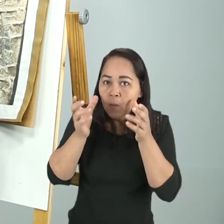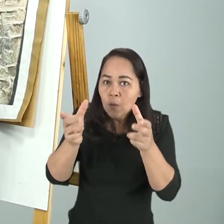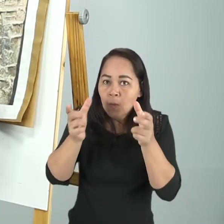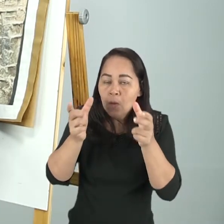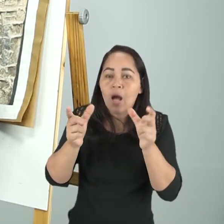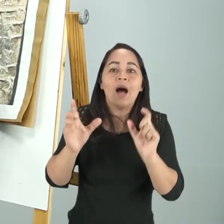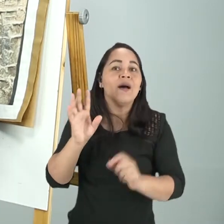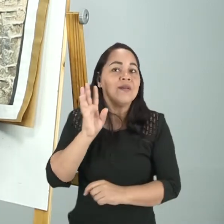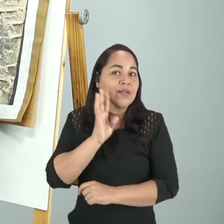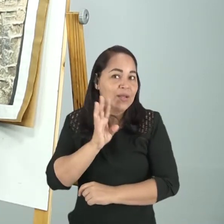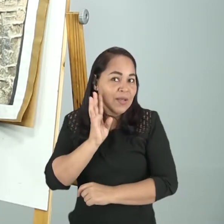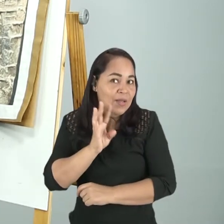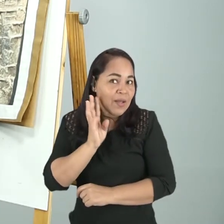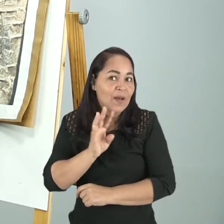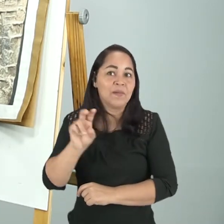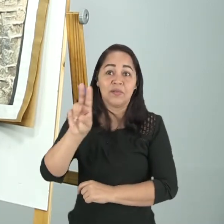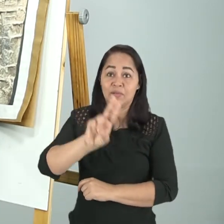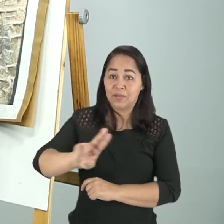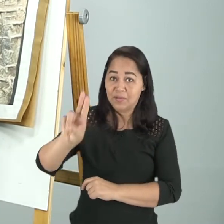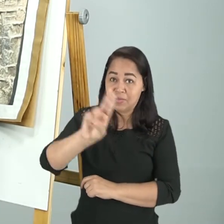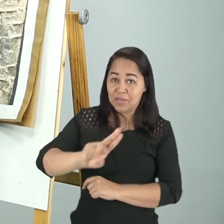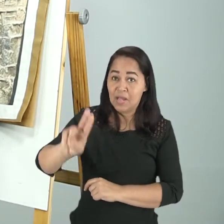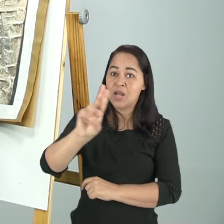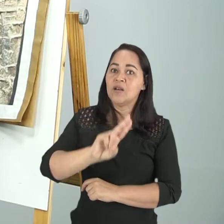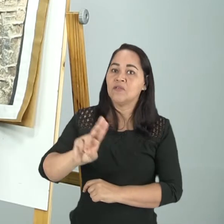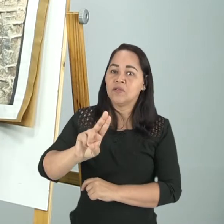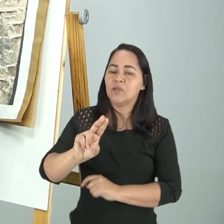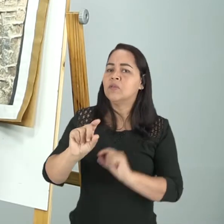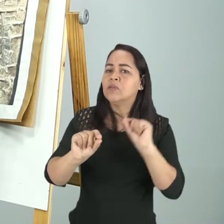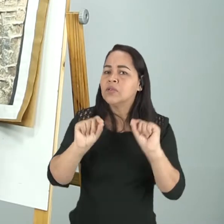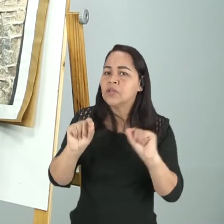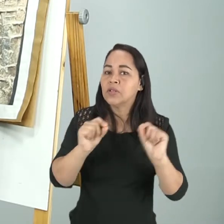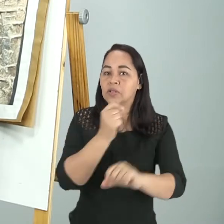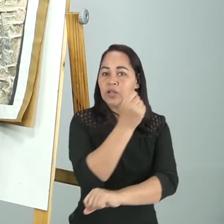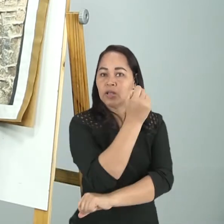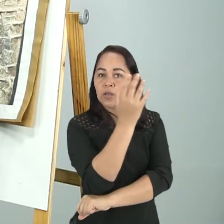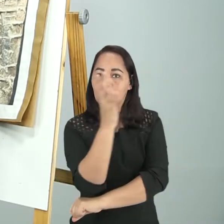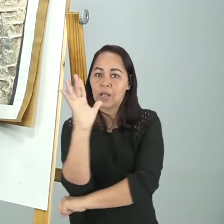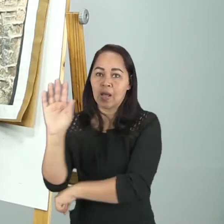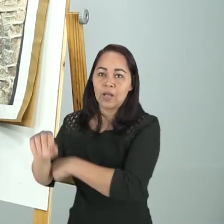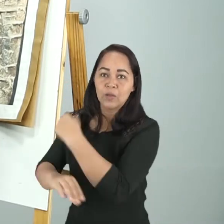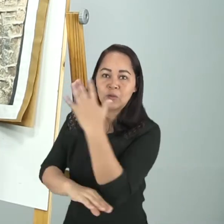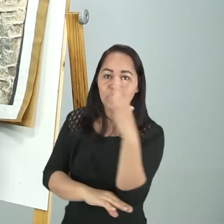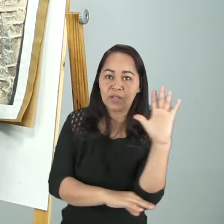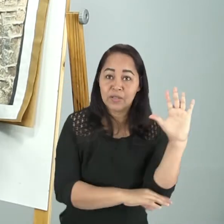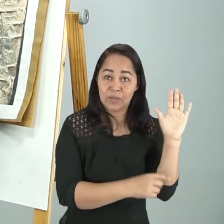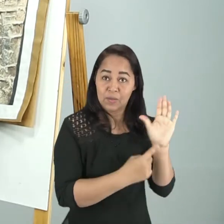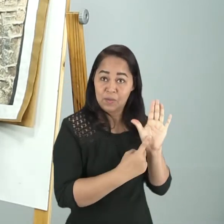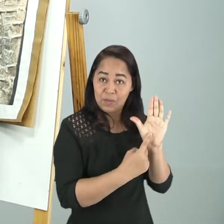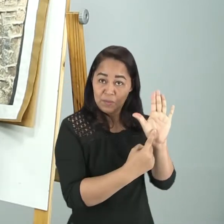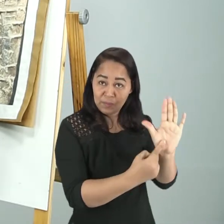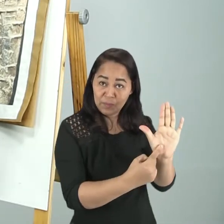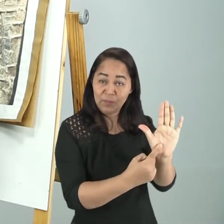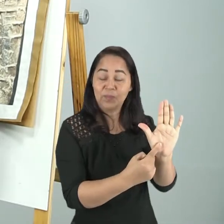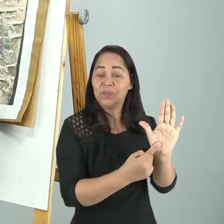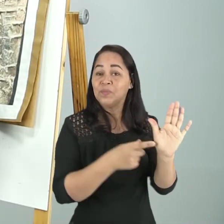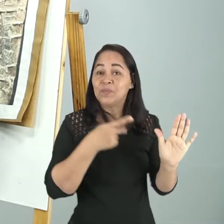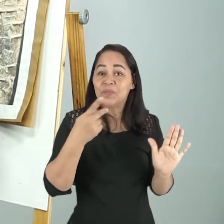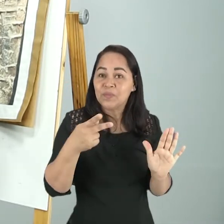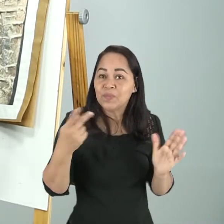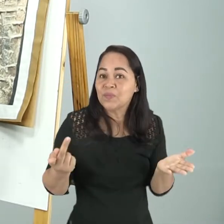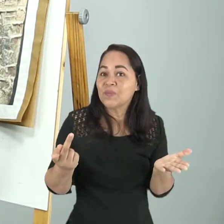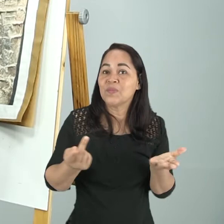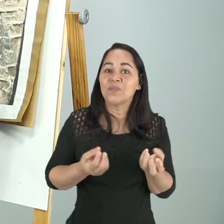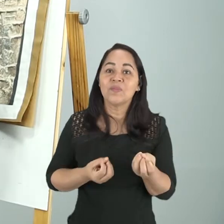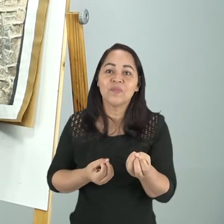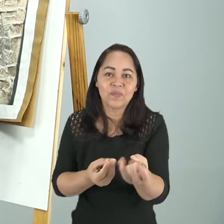atenção. Que eles usavam muito elementos da natureza para demonstrar, para falar, para